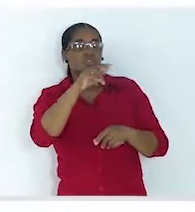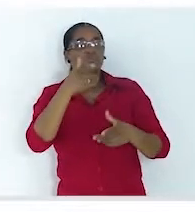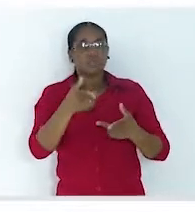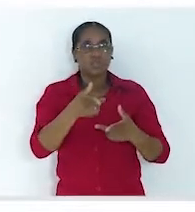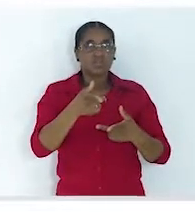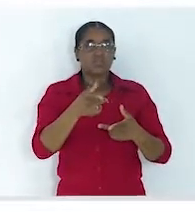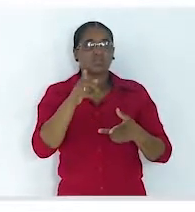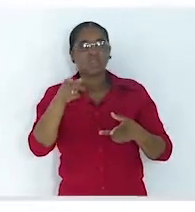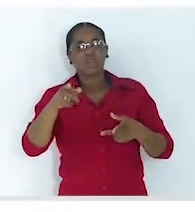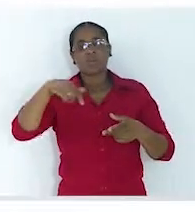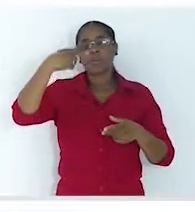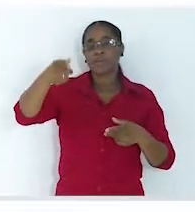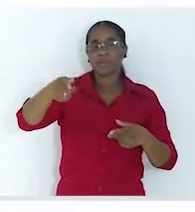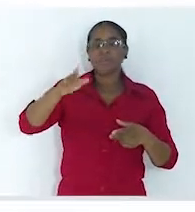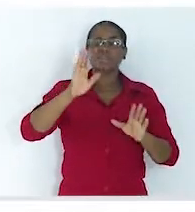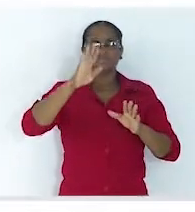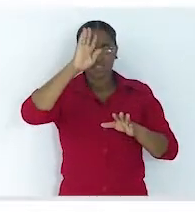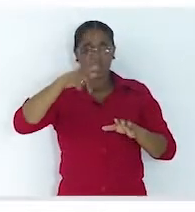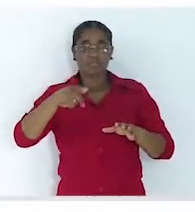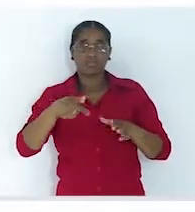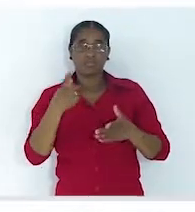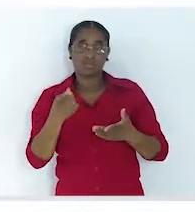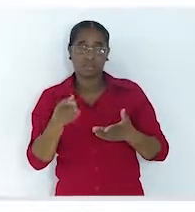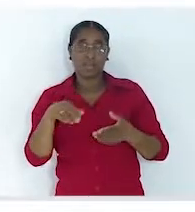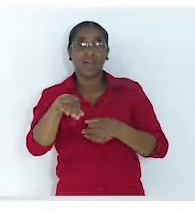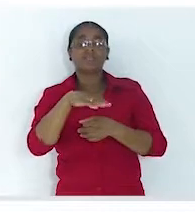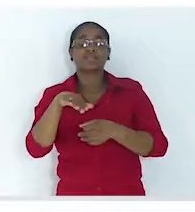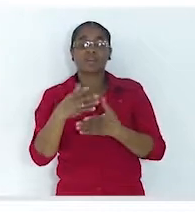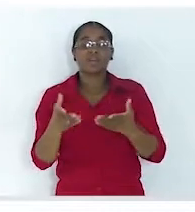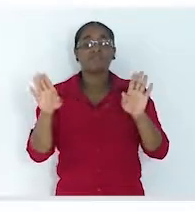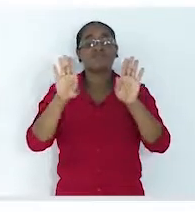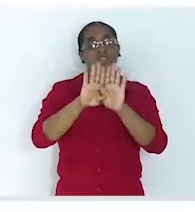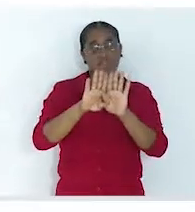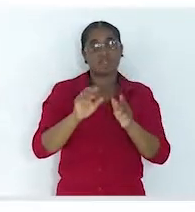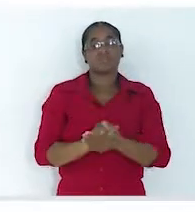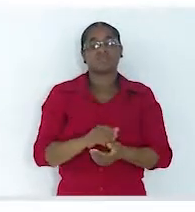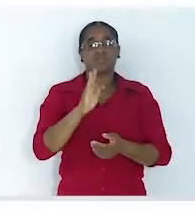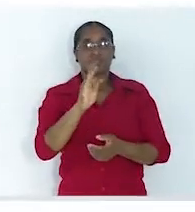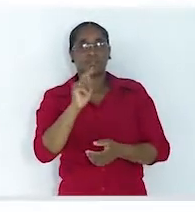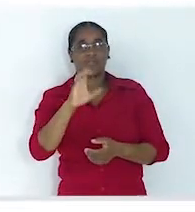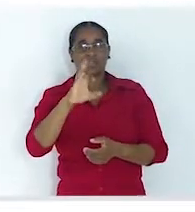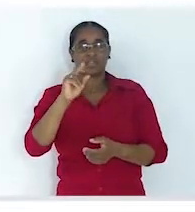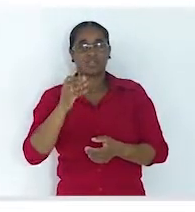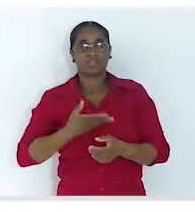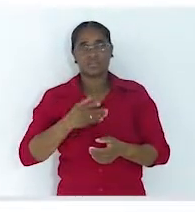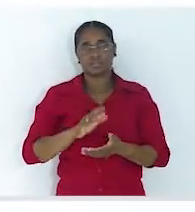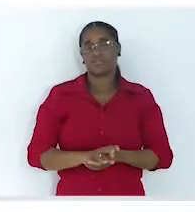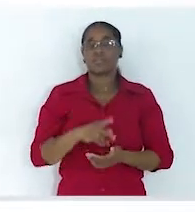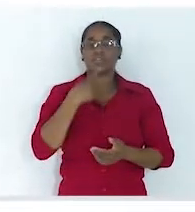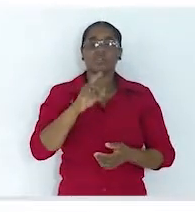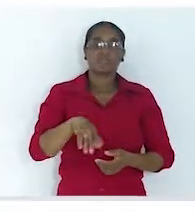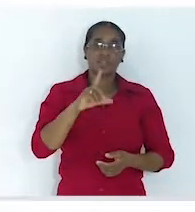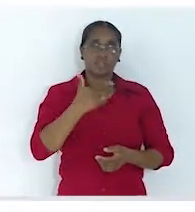sabes que há um destino direto. Então ali a ação é fechada. Volto a repetir, delimitação da ação.